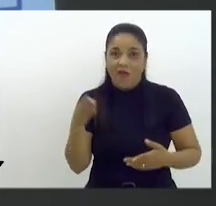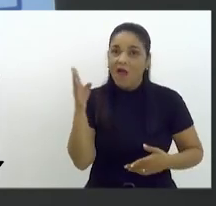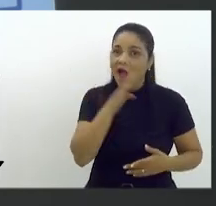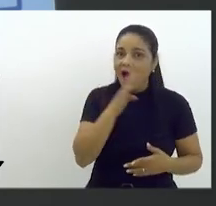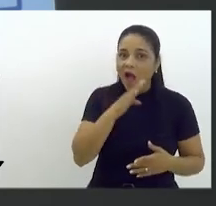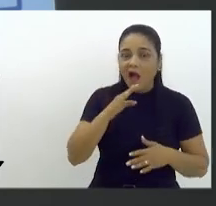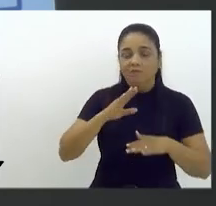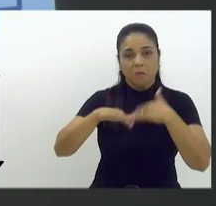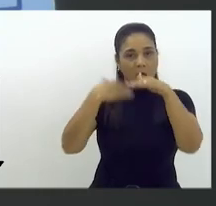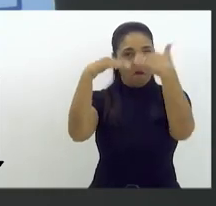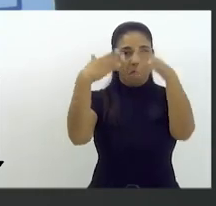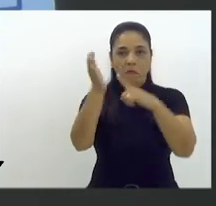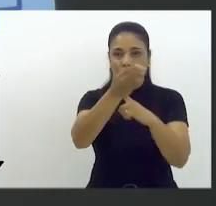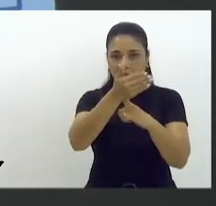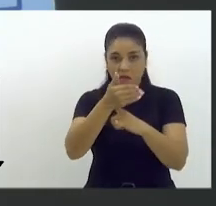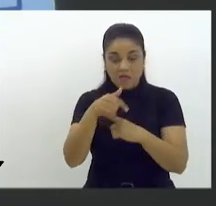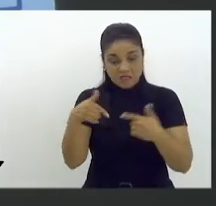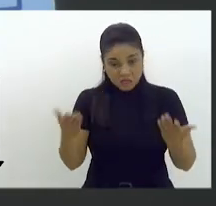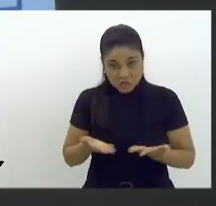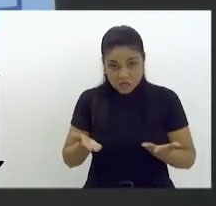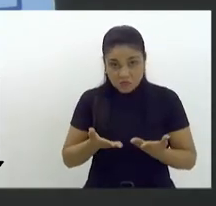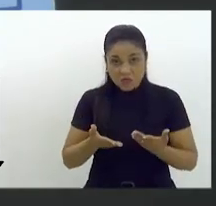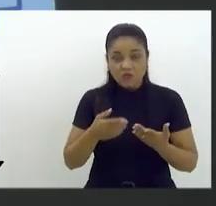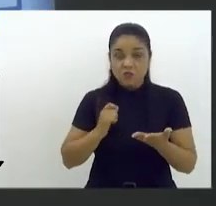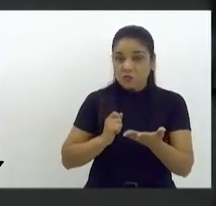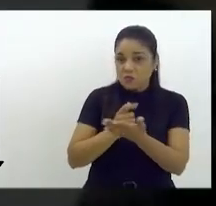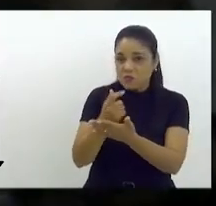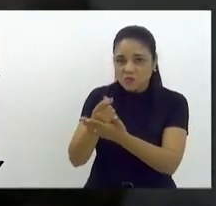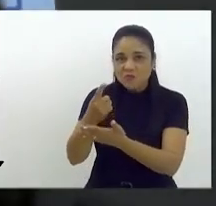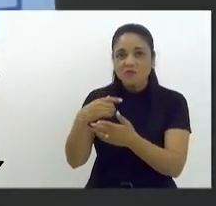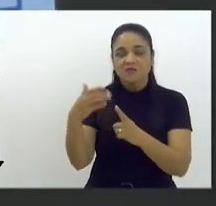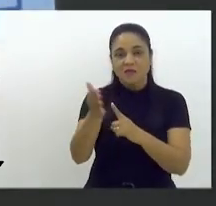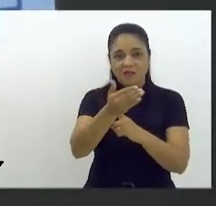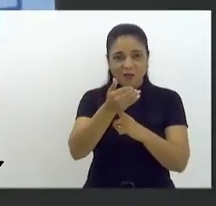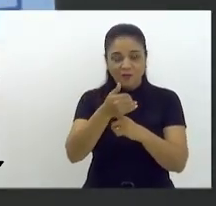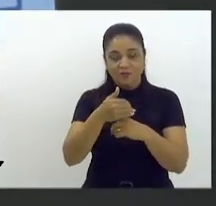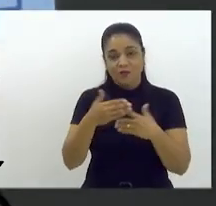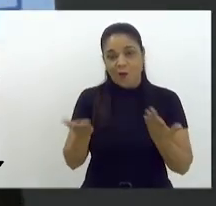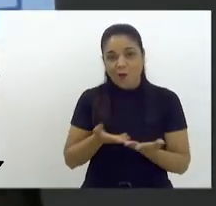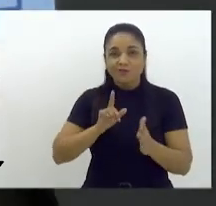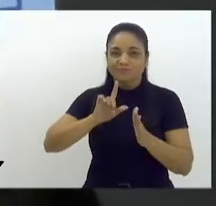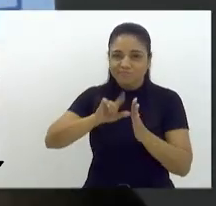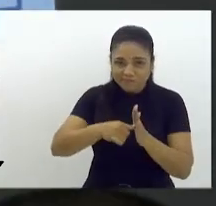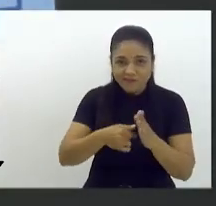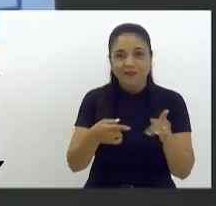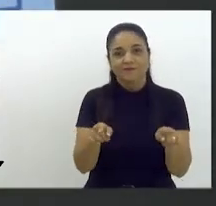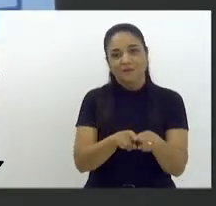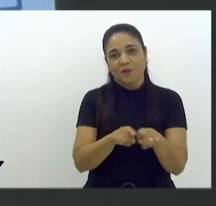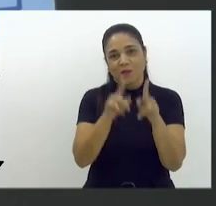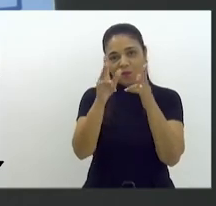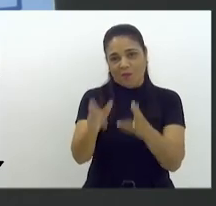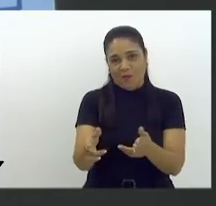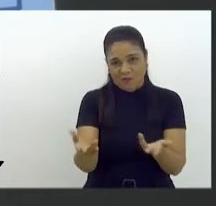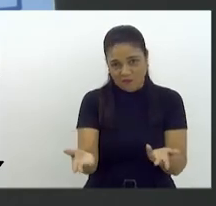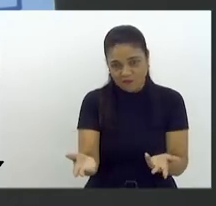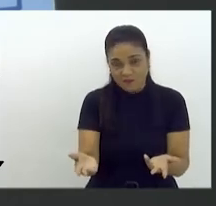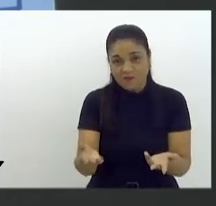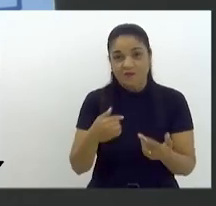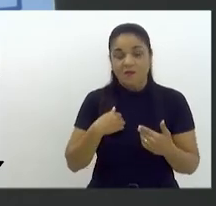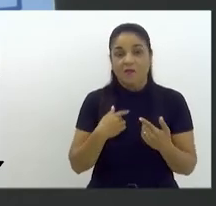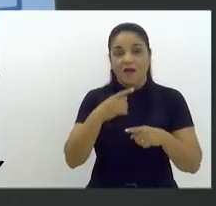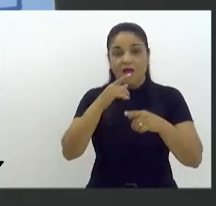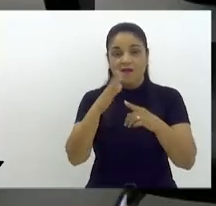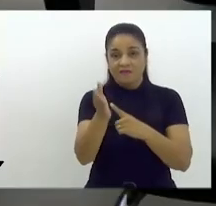adquirir isso hoje aquela tecnologia que aparece nós já estaríamos defasados a tecnologia que o mercado está fornecendo hoje